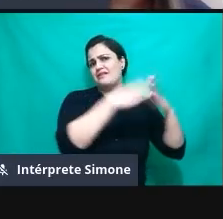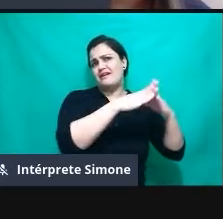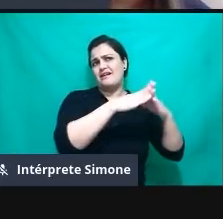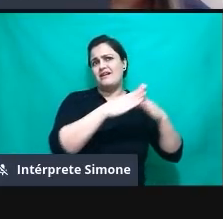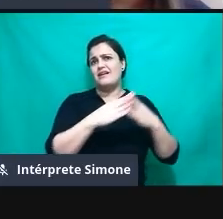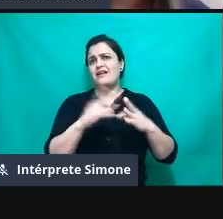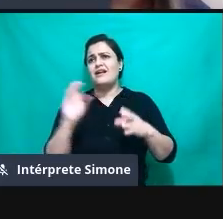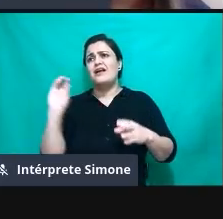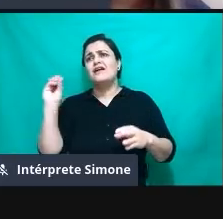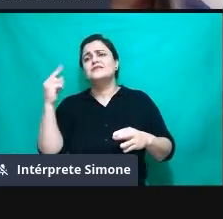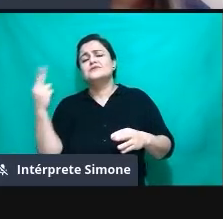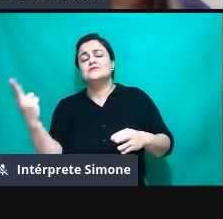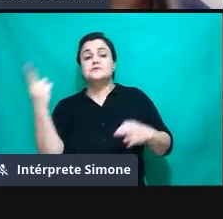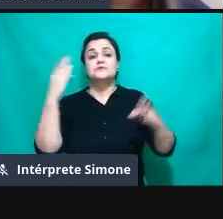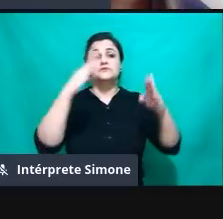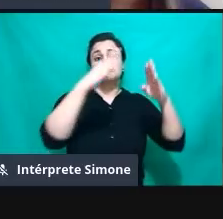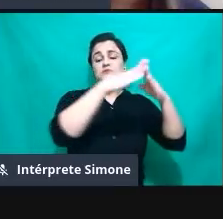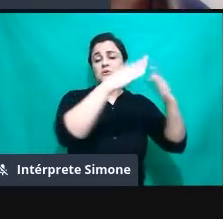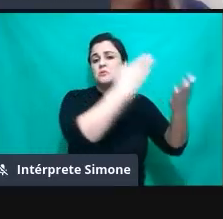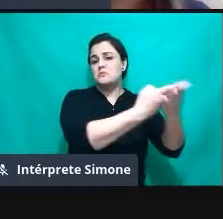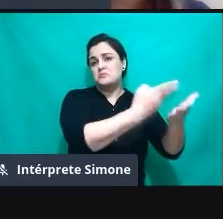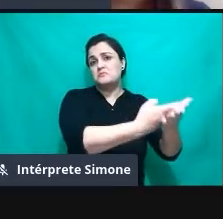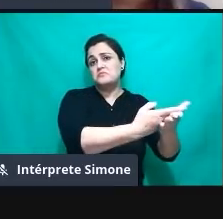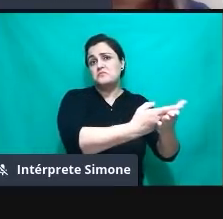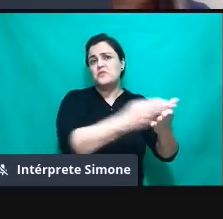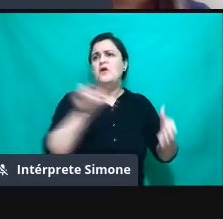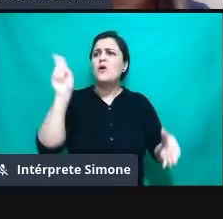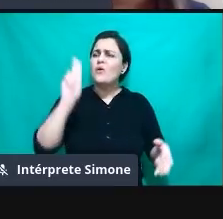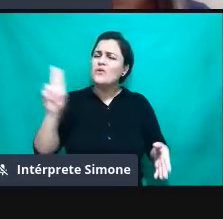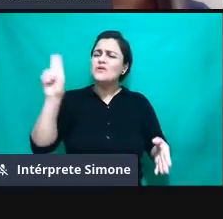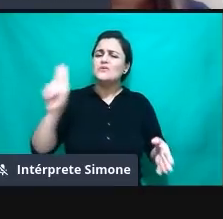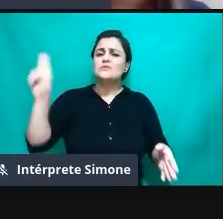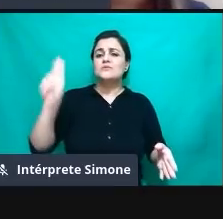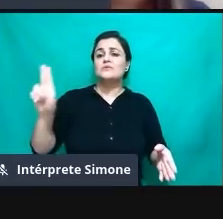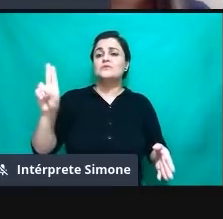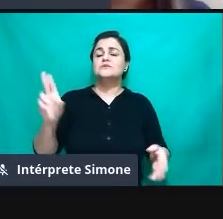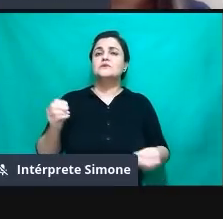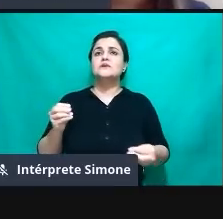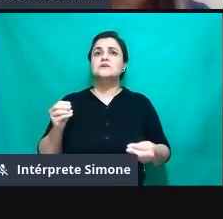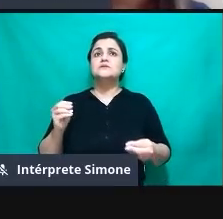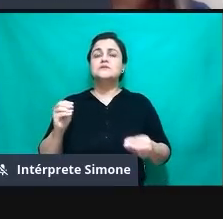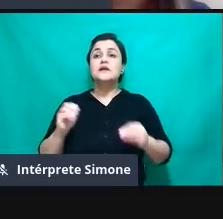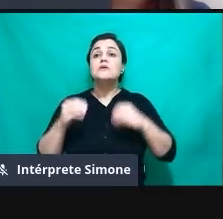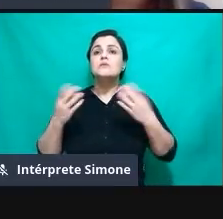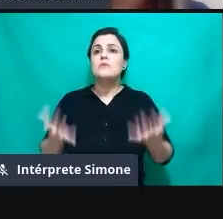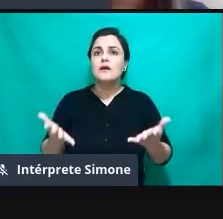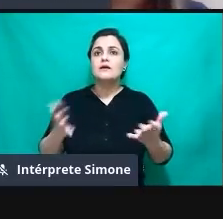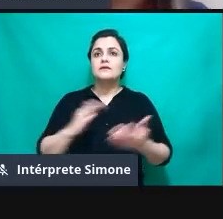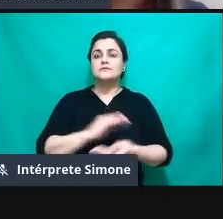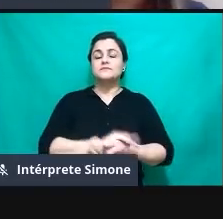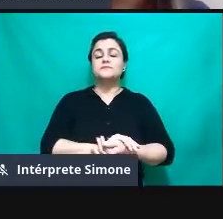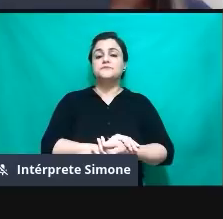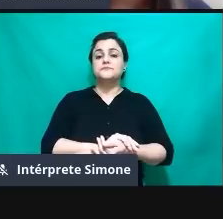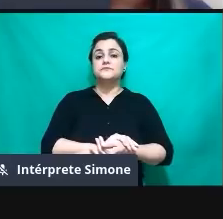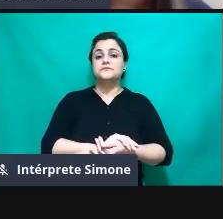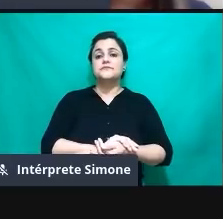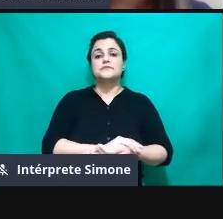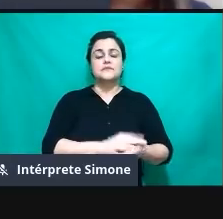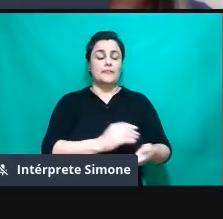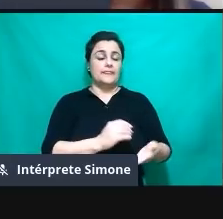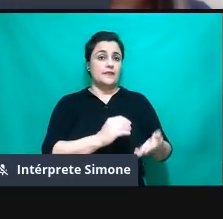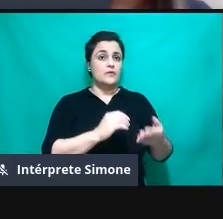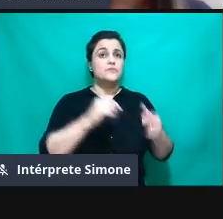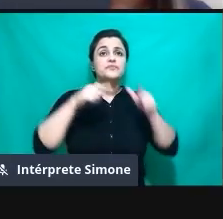temos o campo artístico literário, que vai englobar, lógico, essa linguagem aí literária,